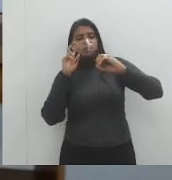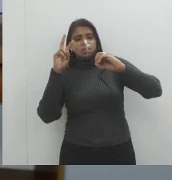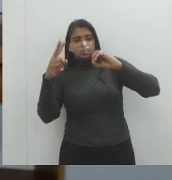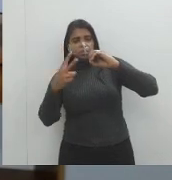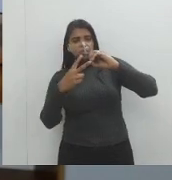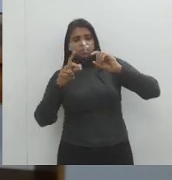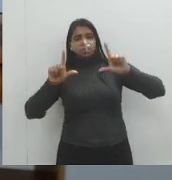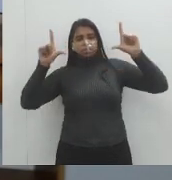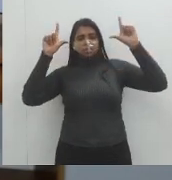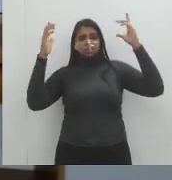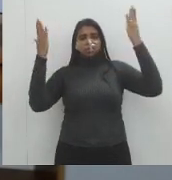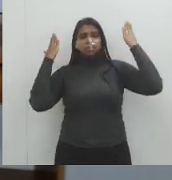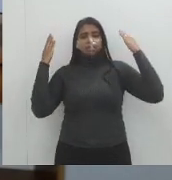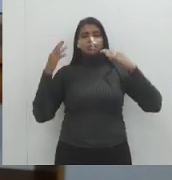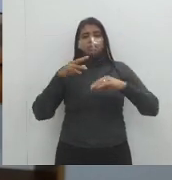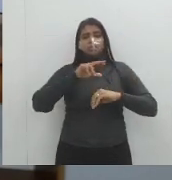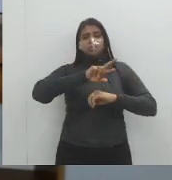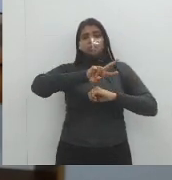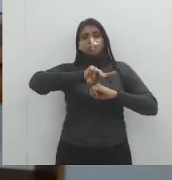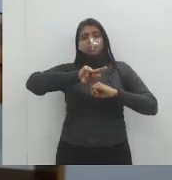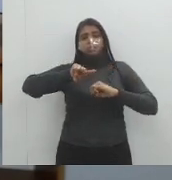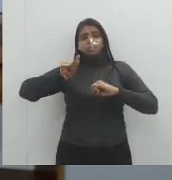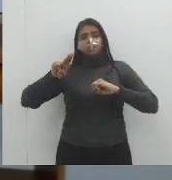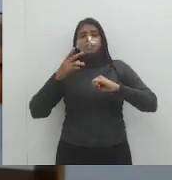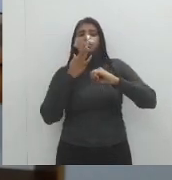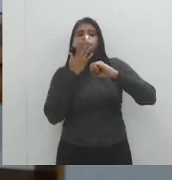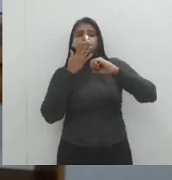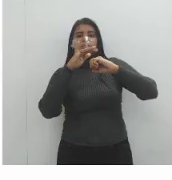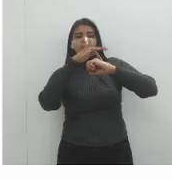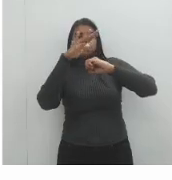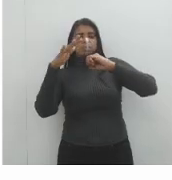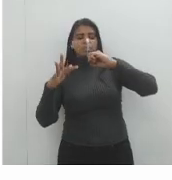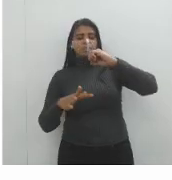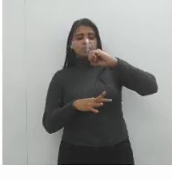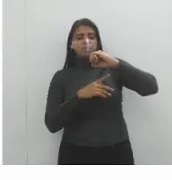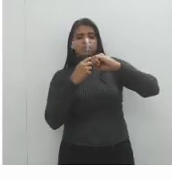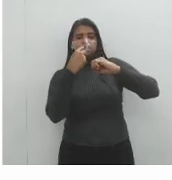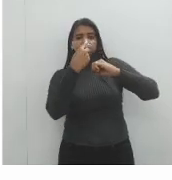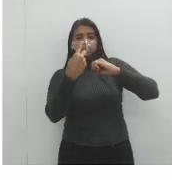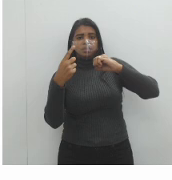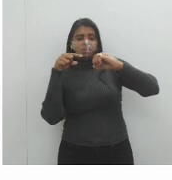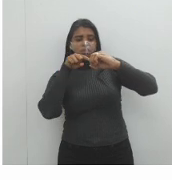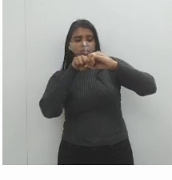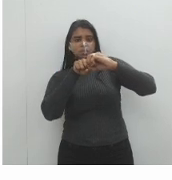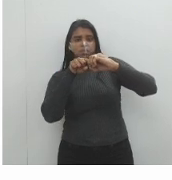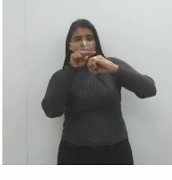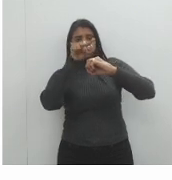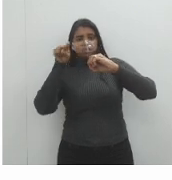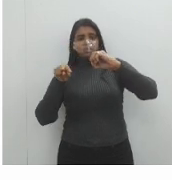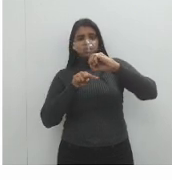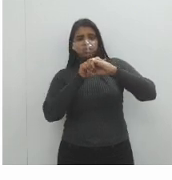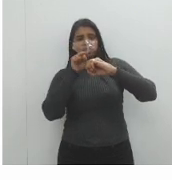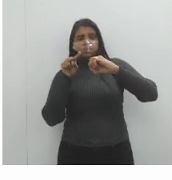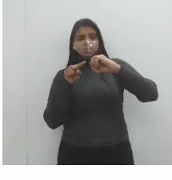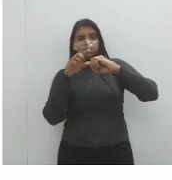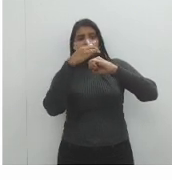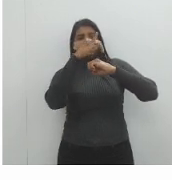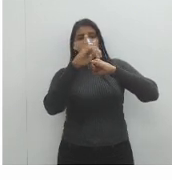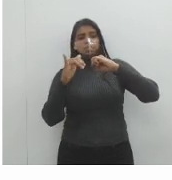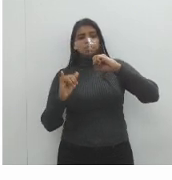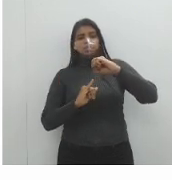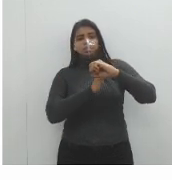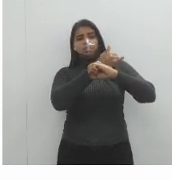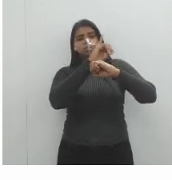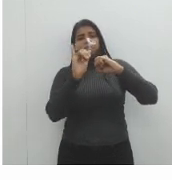imagem que eu tenho várias camadas e dentro de cada camada vai circular os elétrons, que